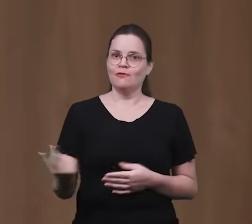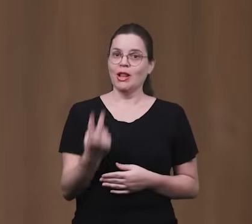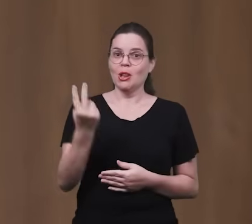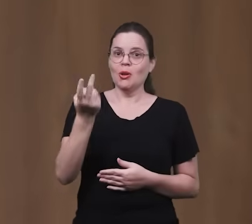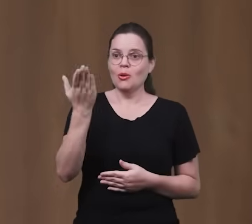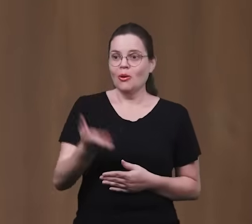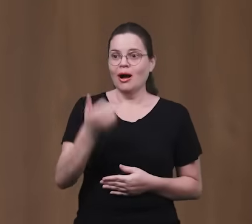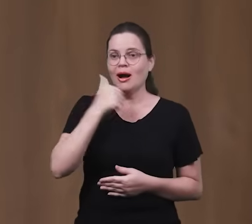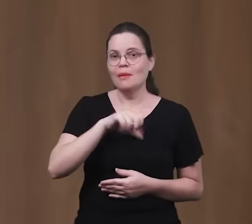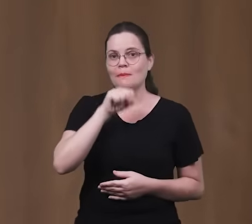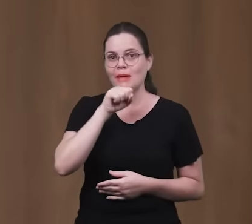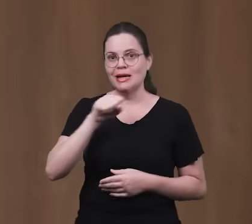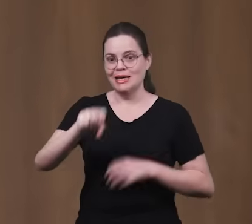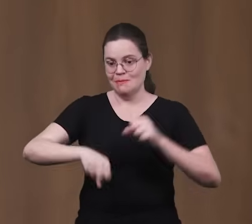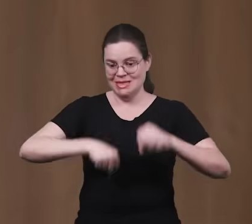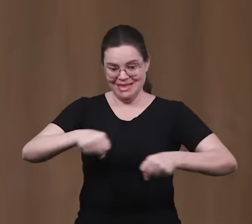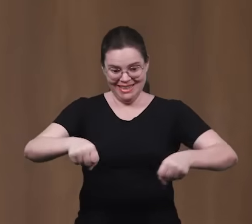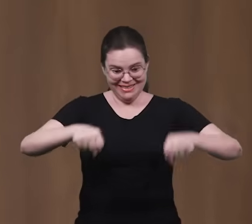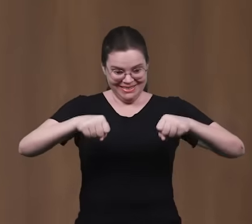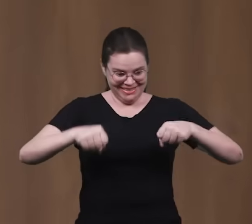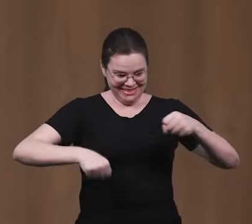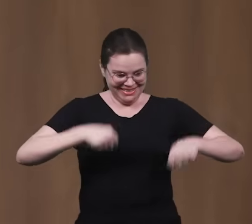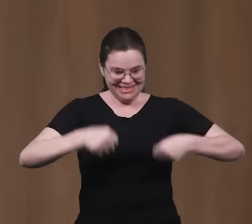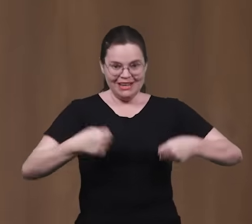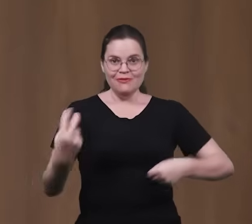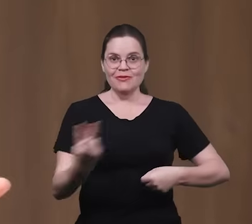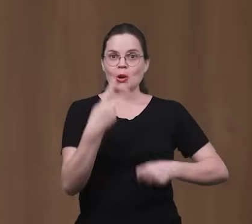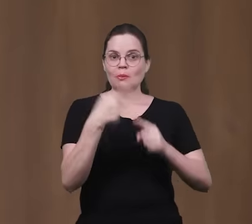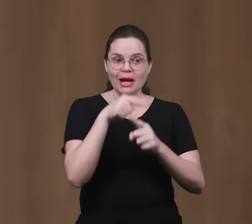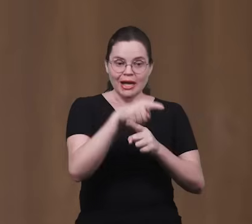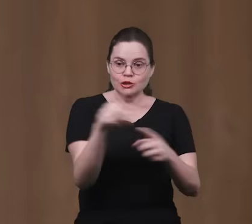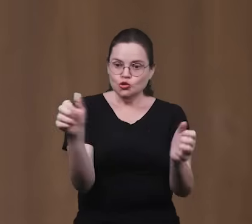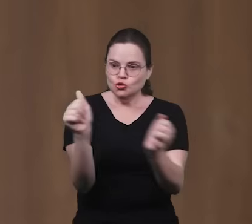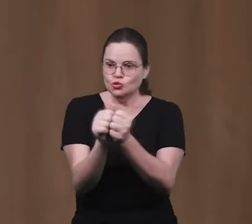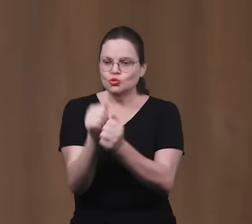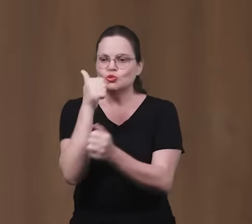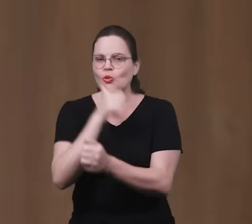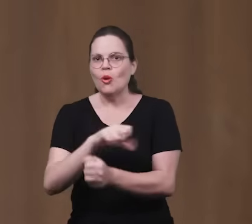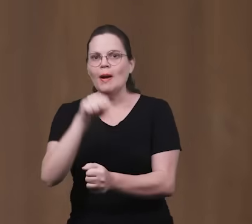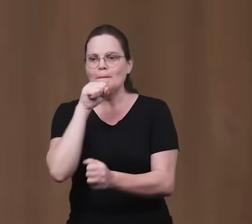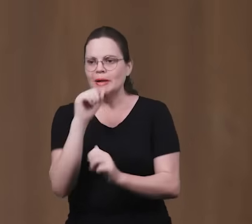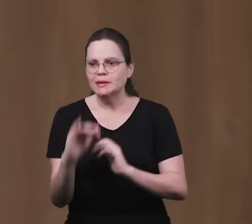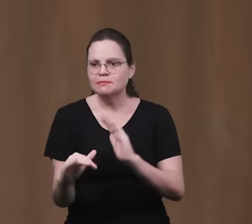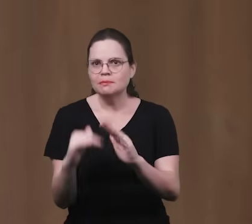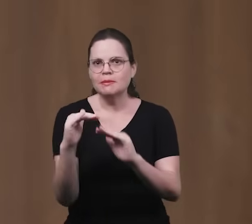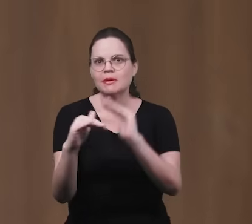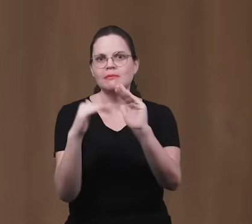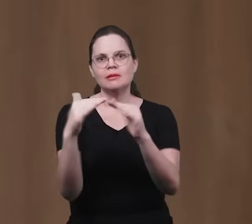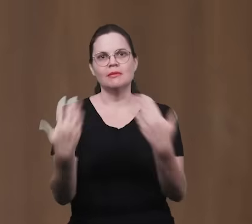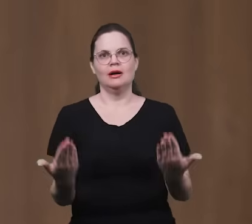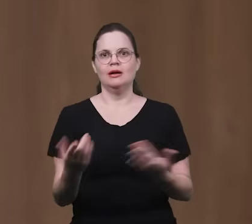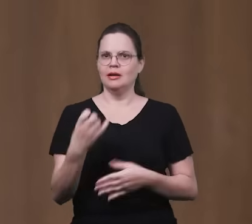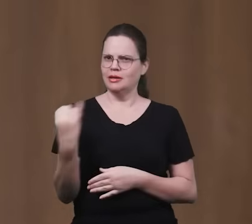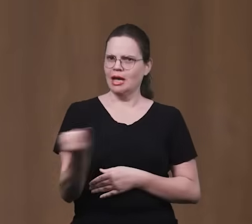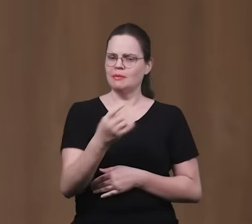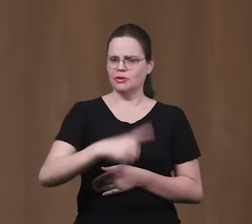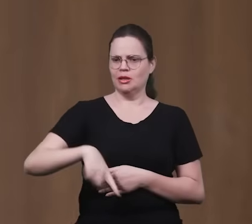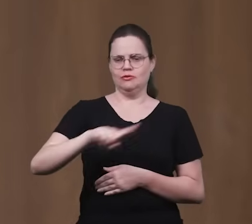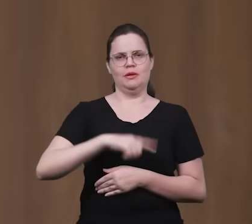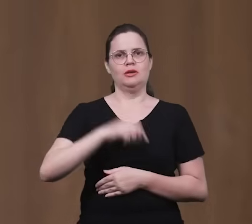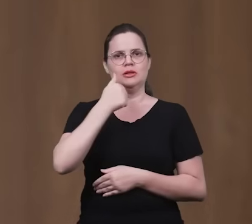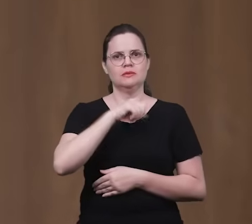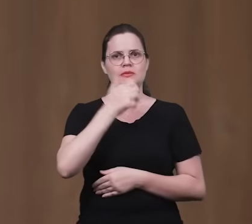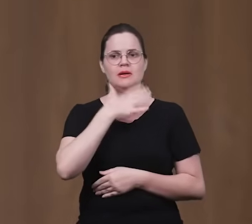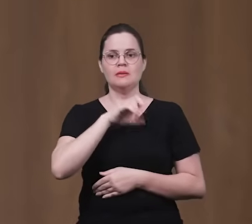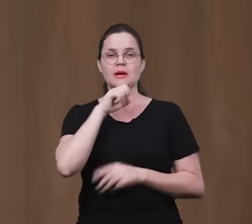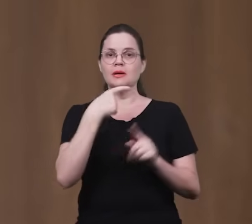que ele recebeu, porque ele participou, foi uma construção. Não é? Isso é muito importante para nós que somos pais, os nossos filhos